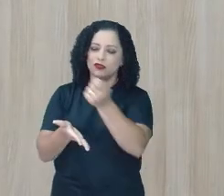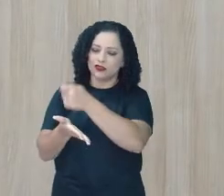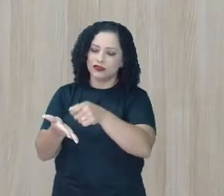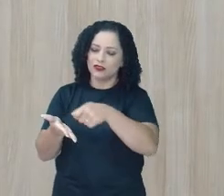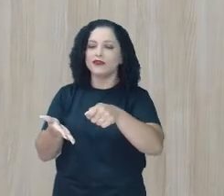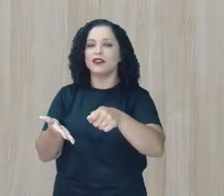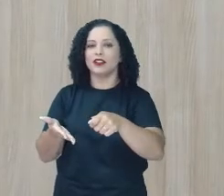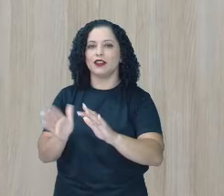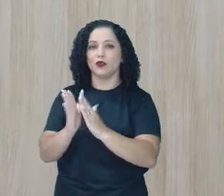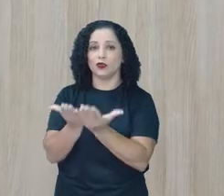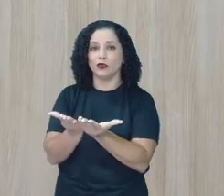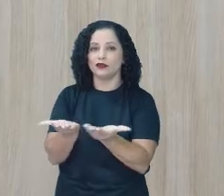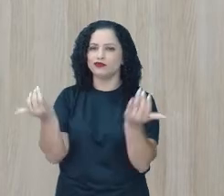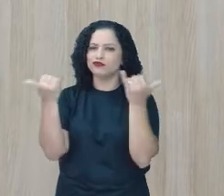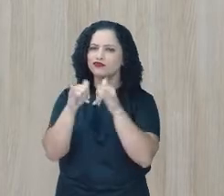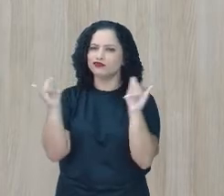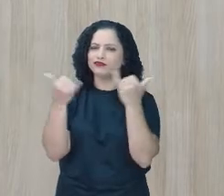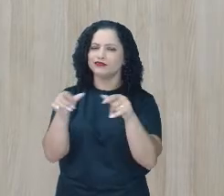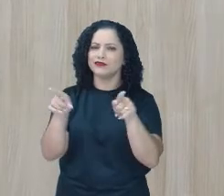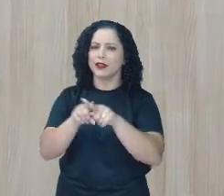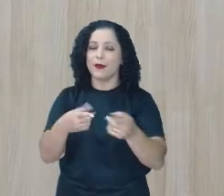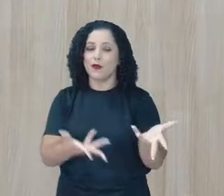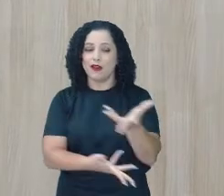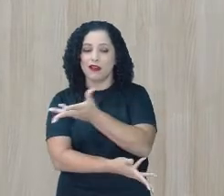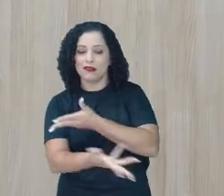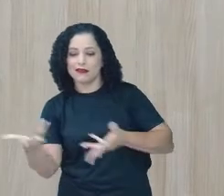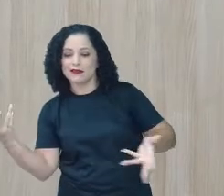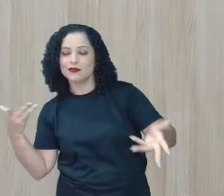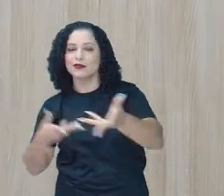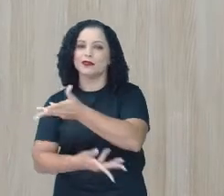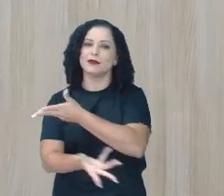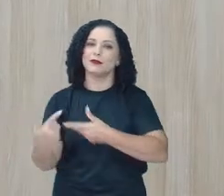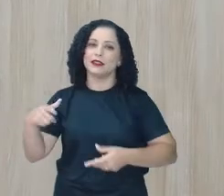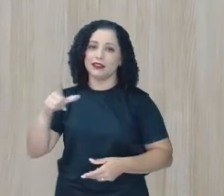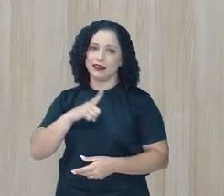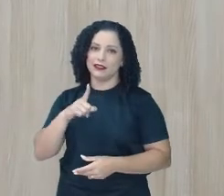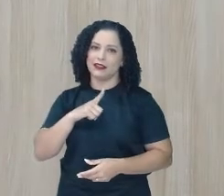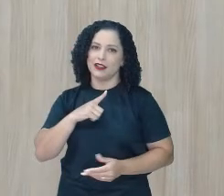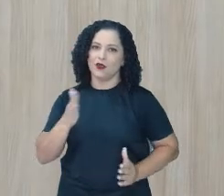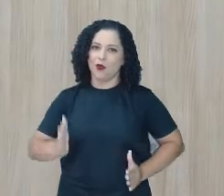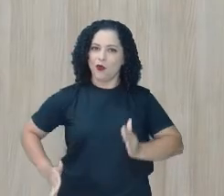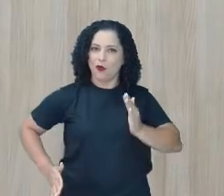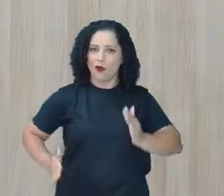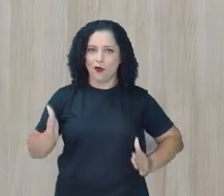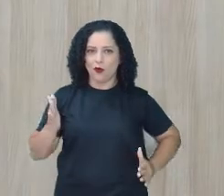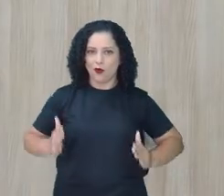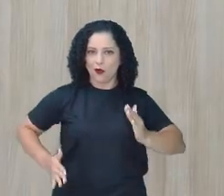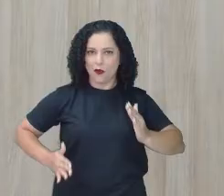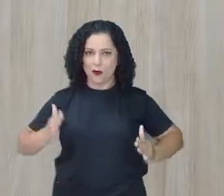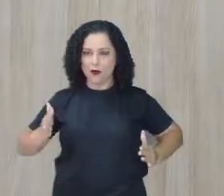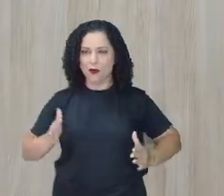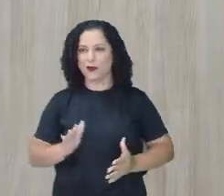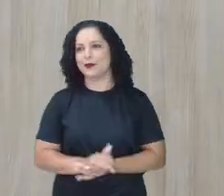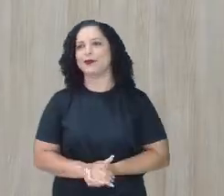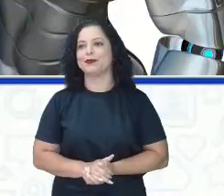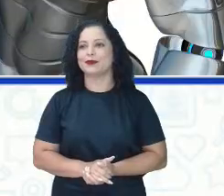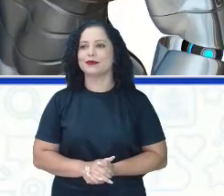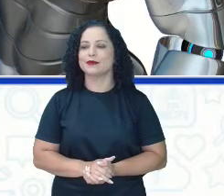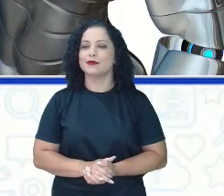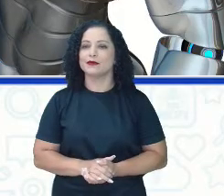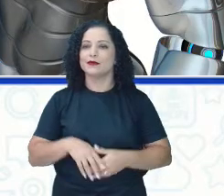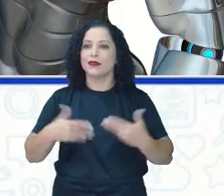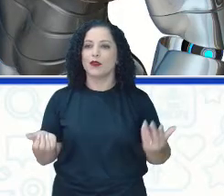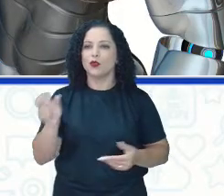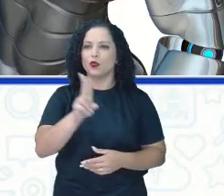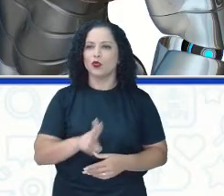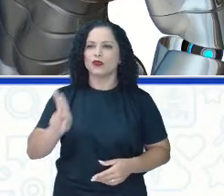ficção científica e de explorar o relacionamento que a gente tem com os robozinhos, tá certo? A crescente utilização